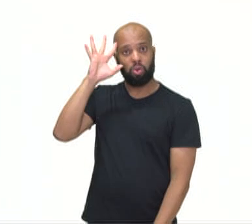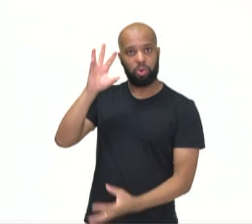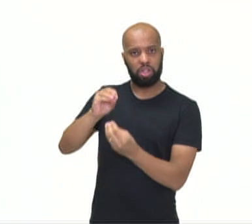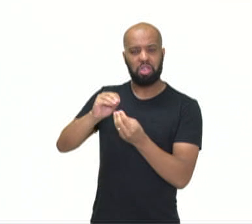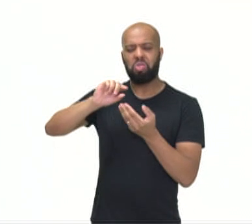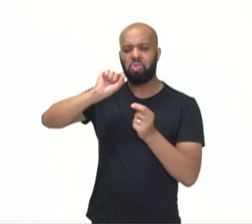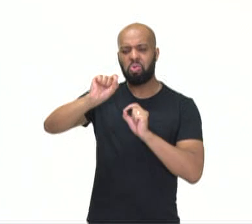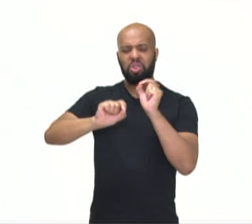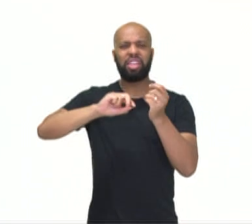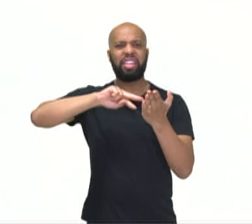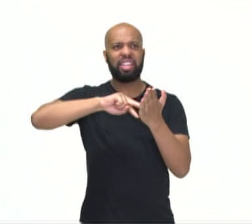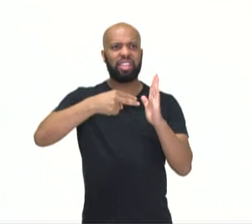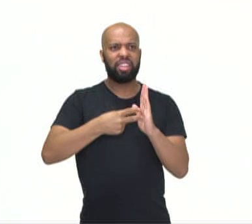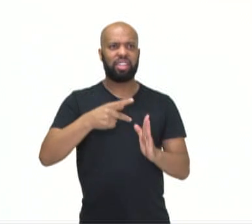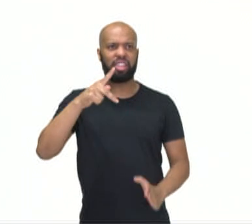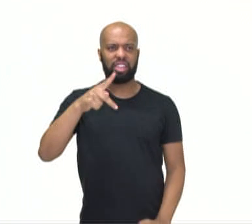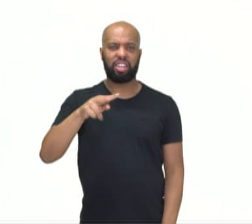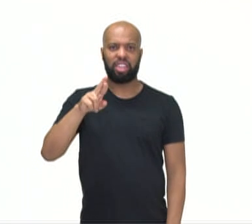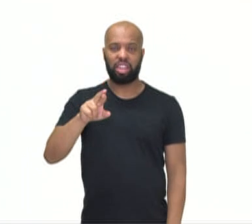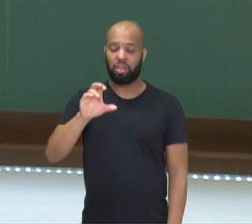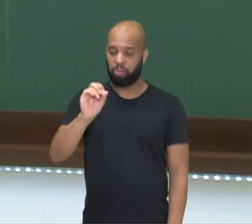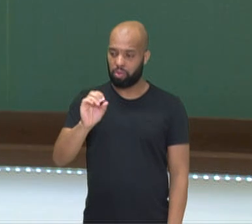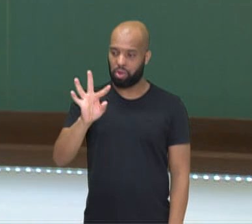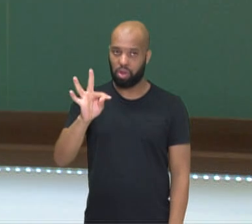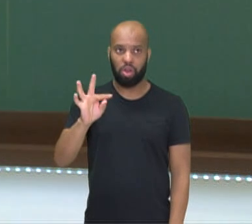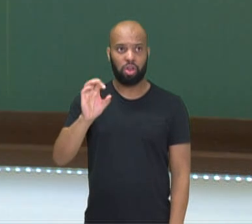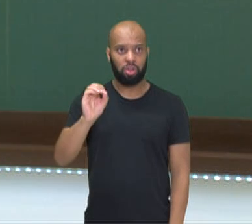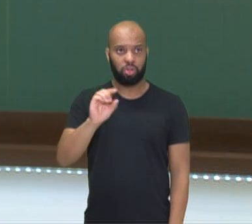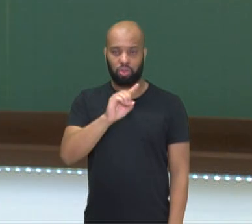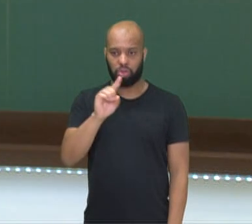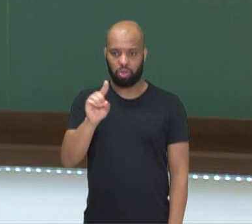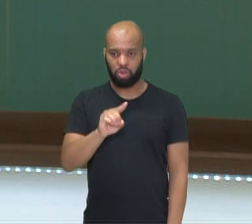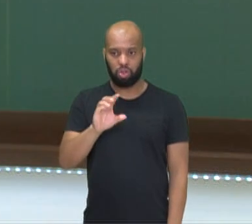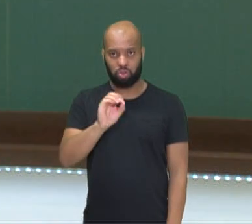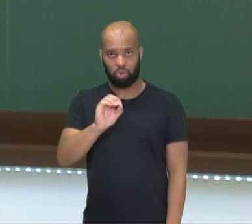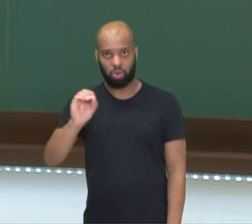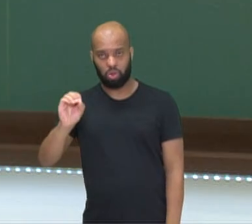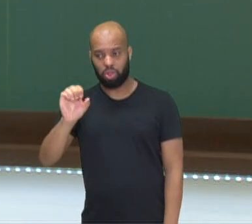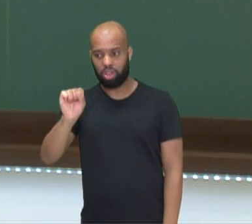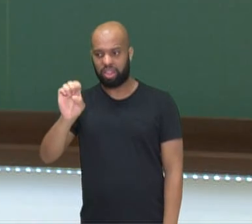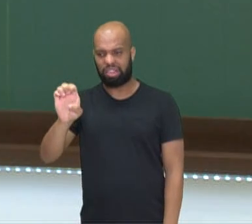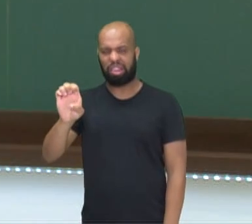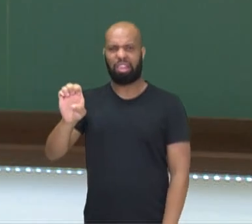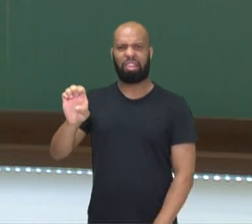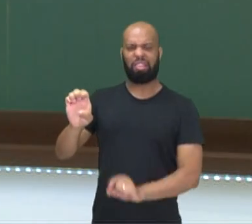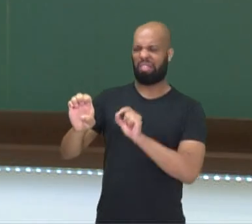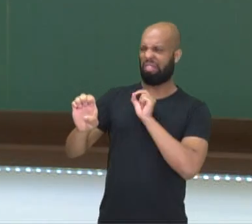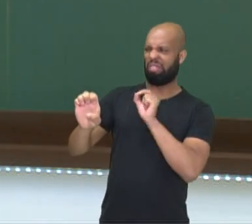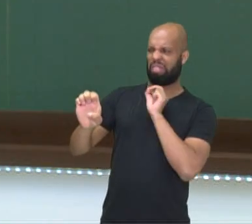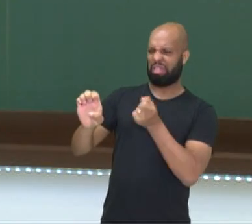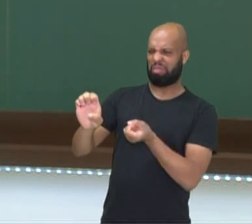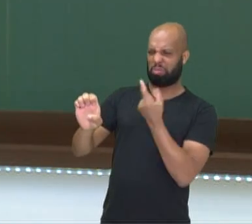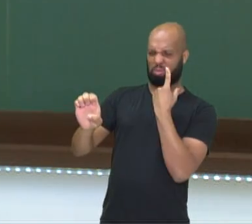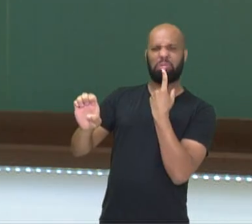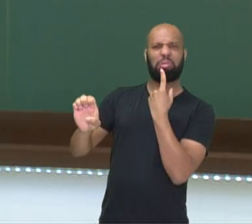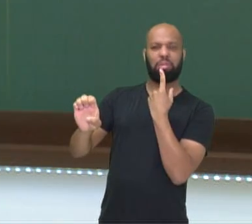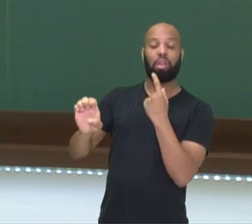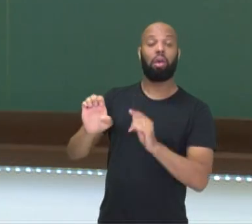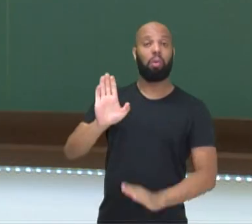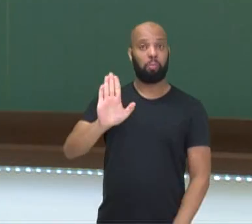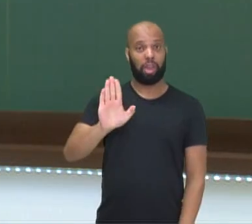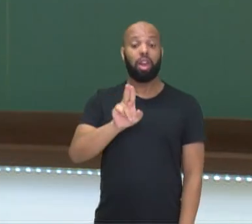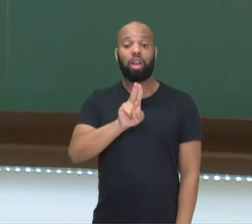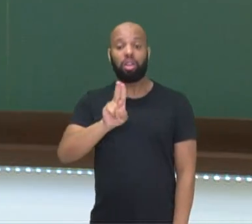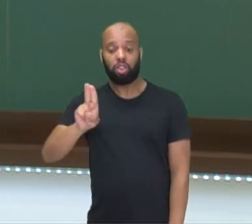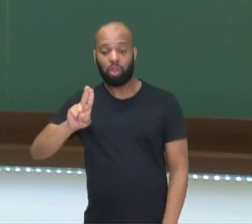uma protozoose. Nossa, protozoose? Que nome esquisito! É um nome